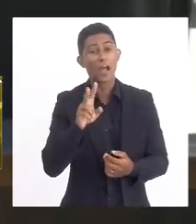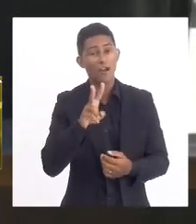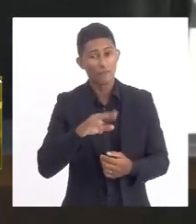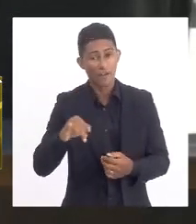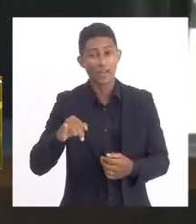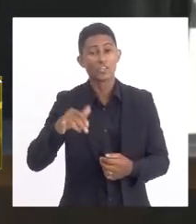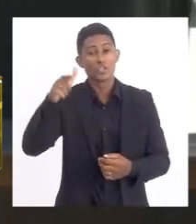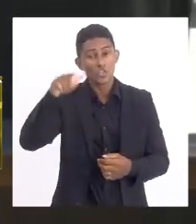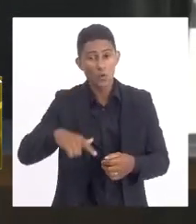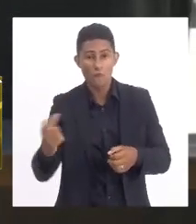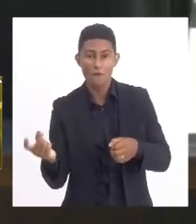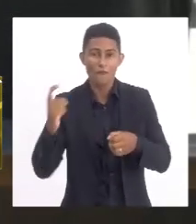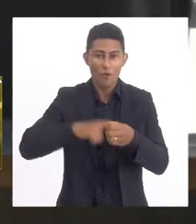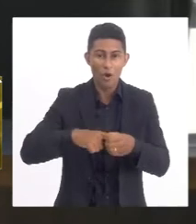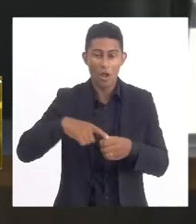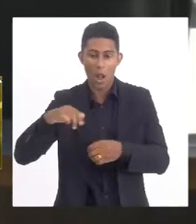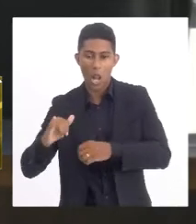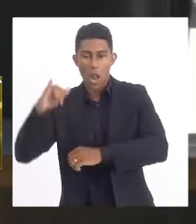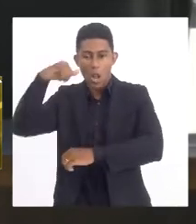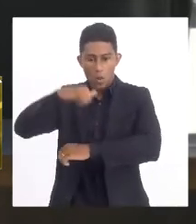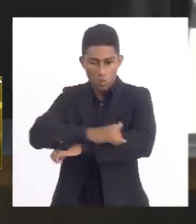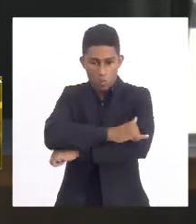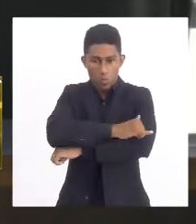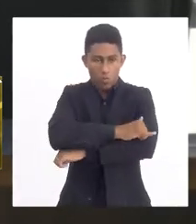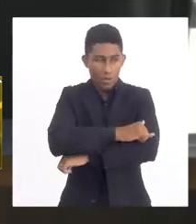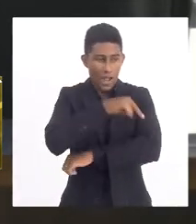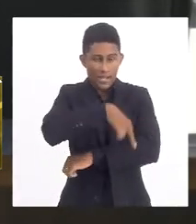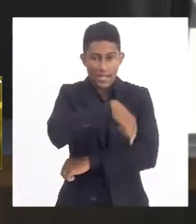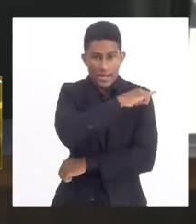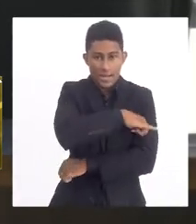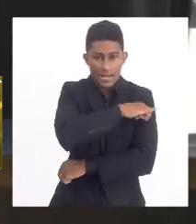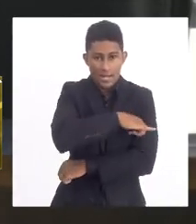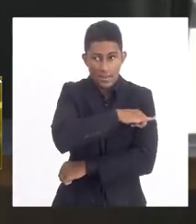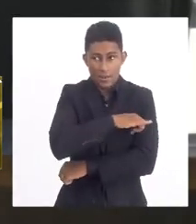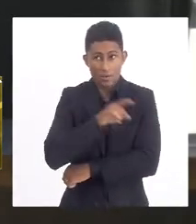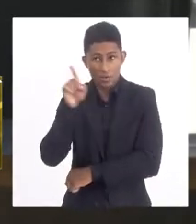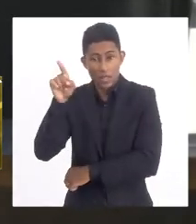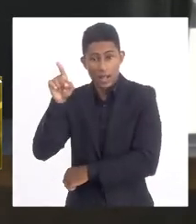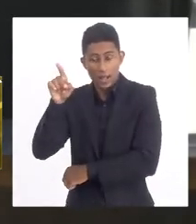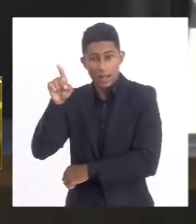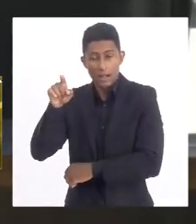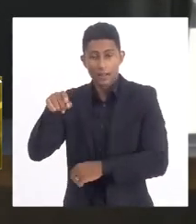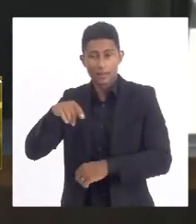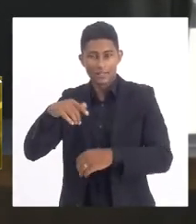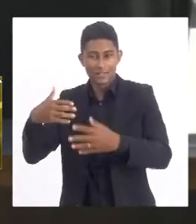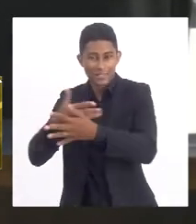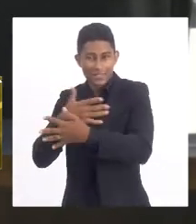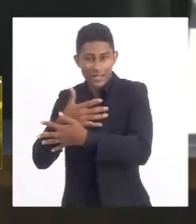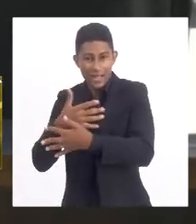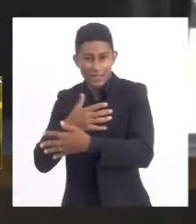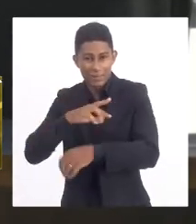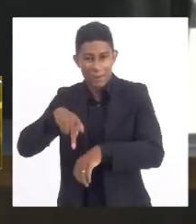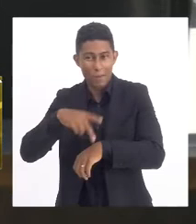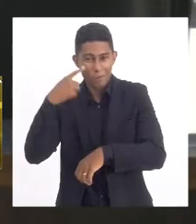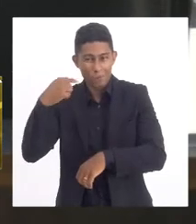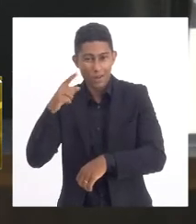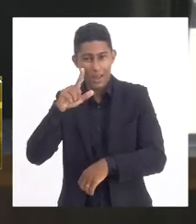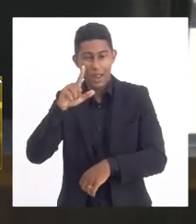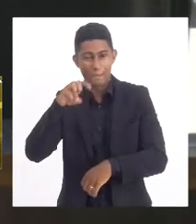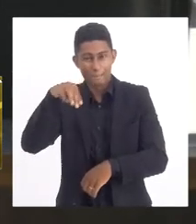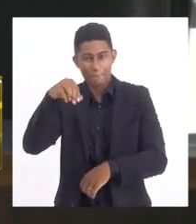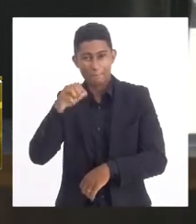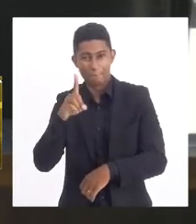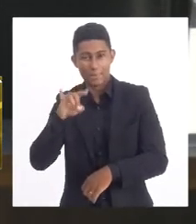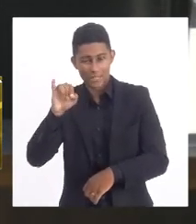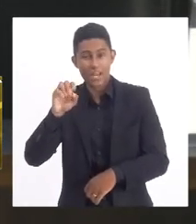Madrid Galeão a partir de agora do meio do ano para o Rio de Janeiro então isso foi uma conquista Isso mostra que